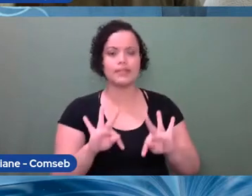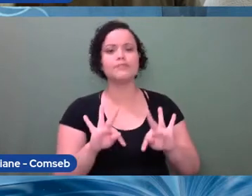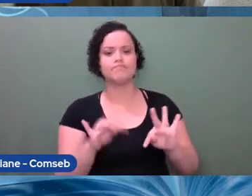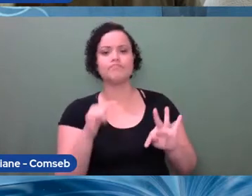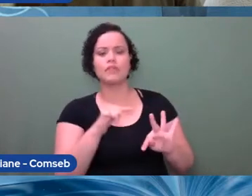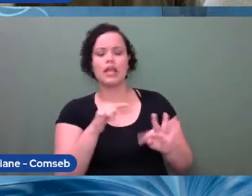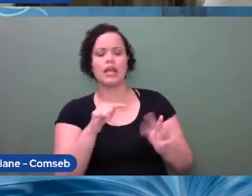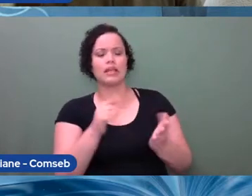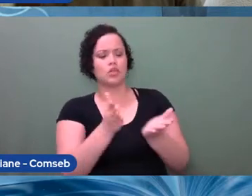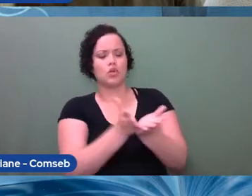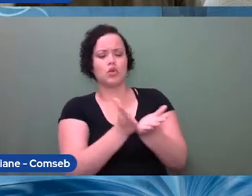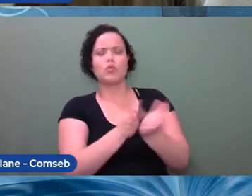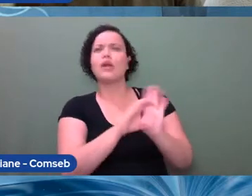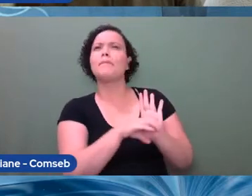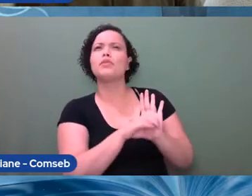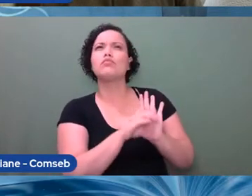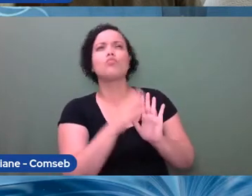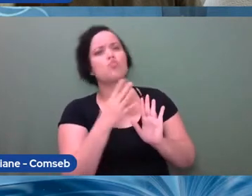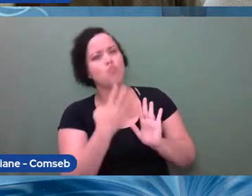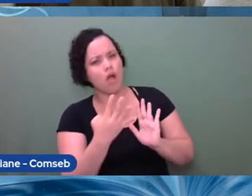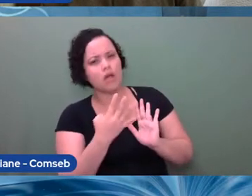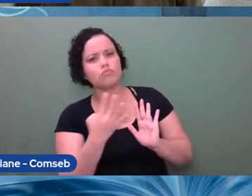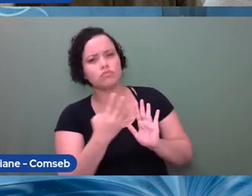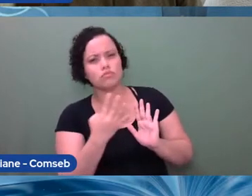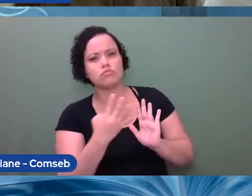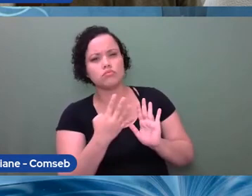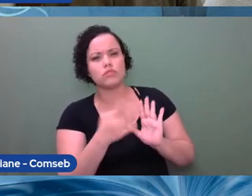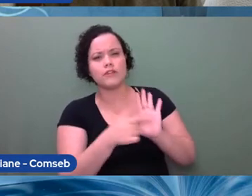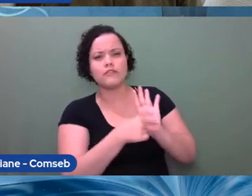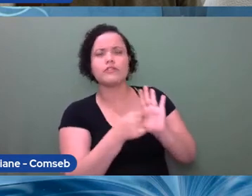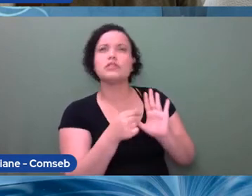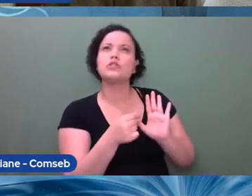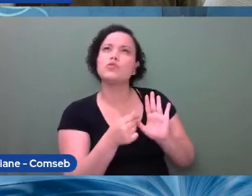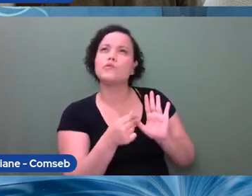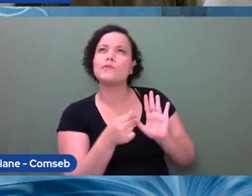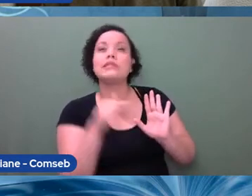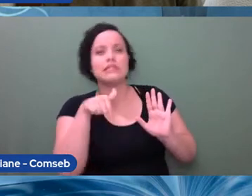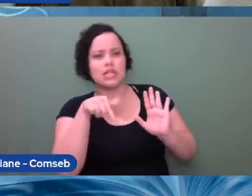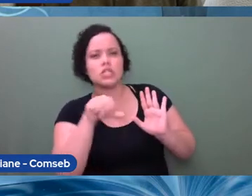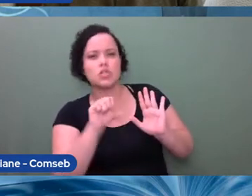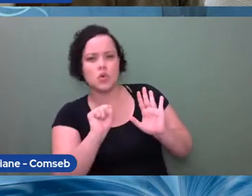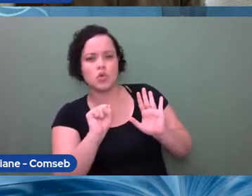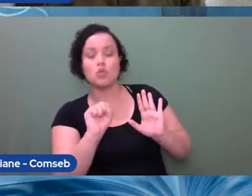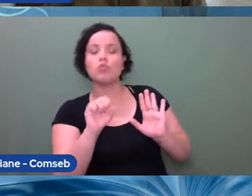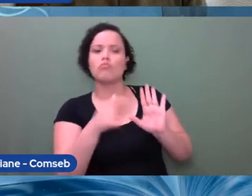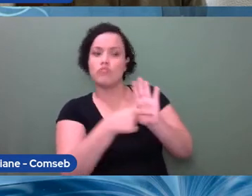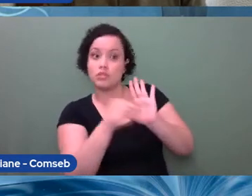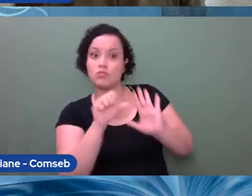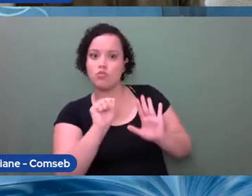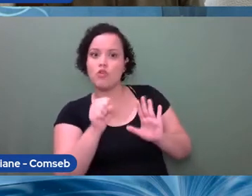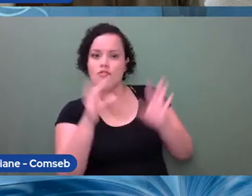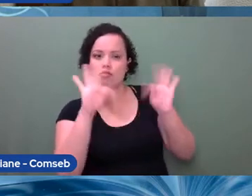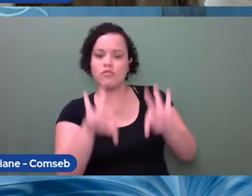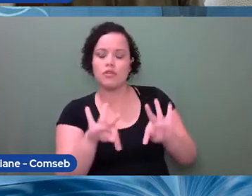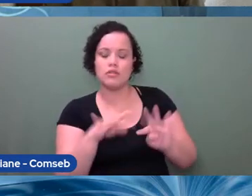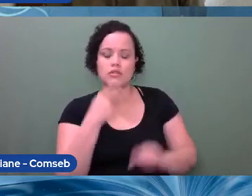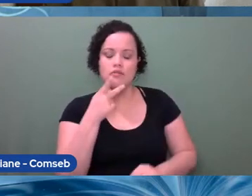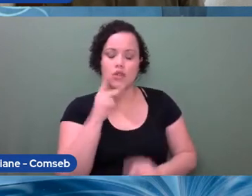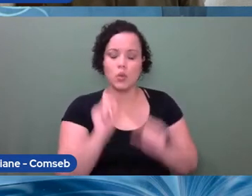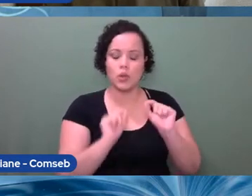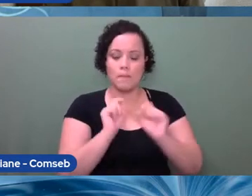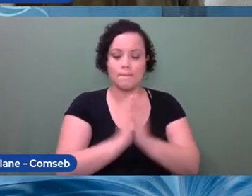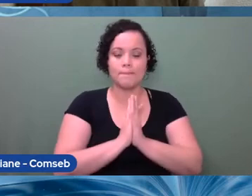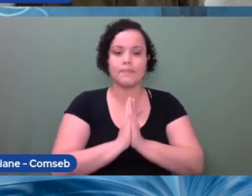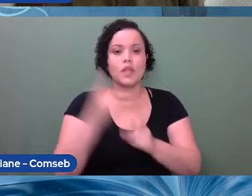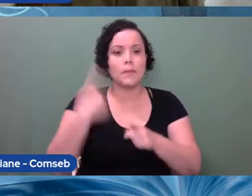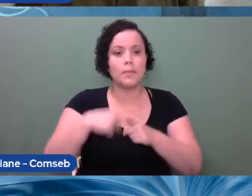lá no capítulo 4, ele vai lá no versículo 7, 8, no versículo 8 ele termina quando ele diz assim,